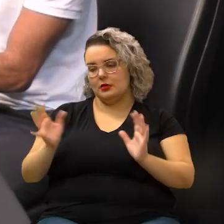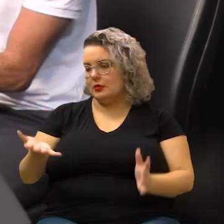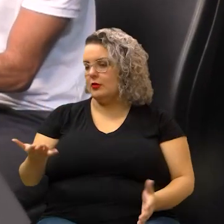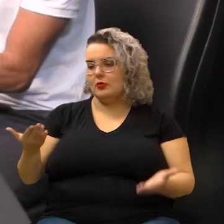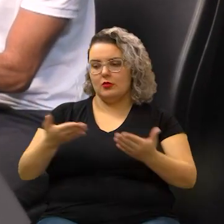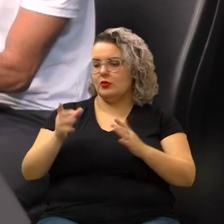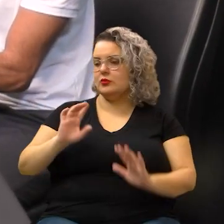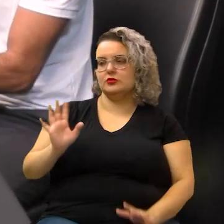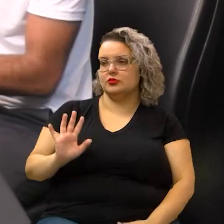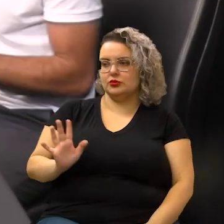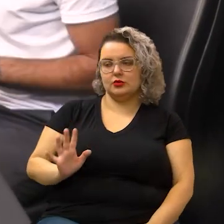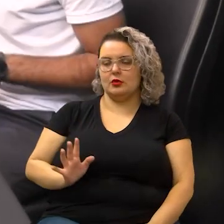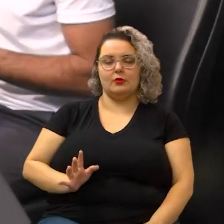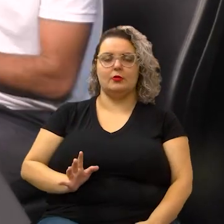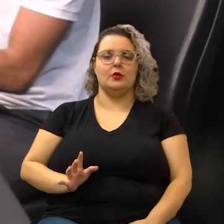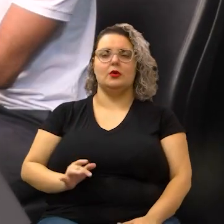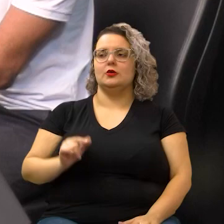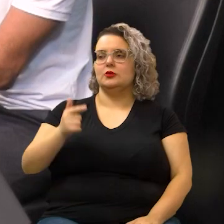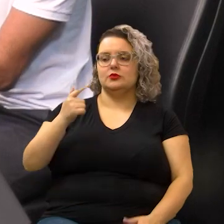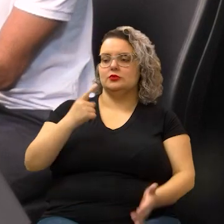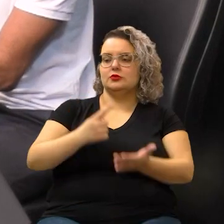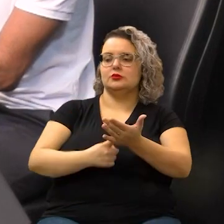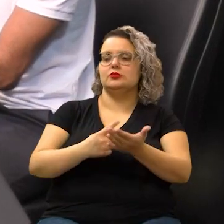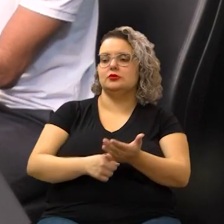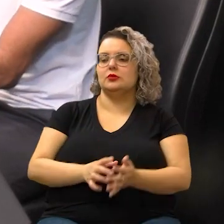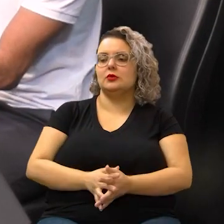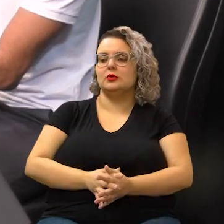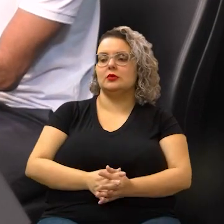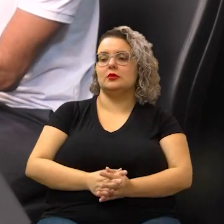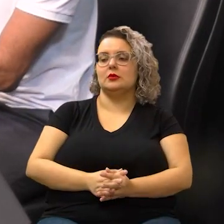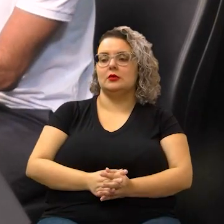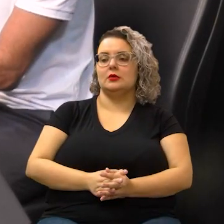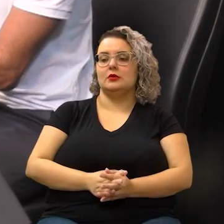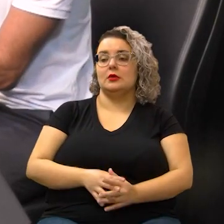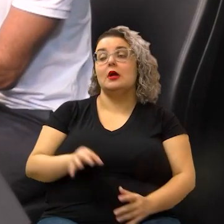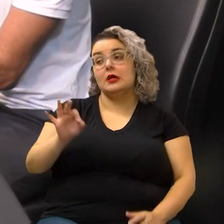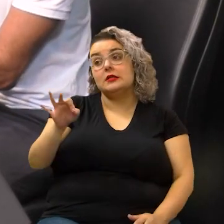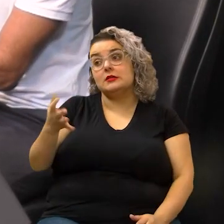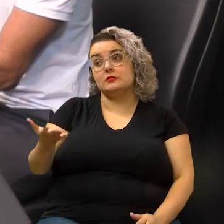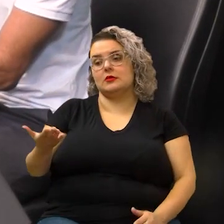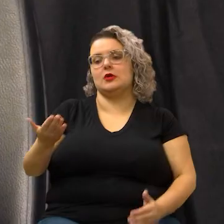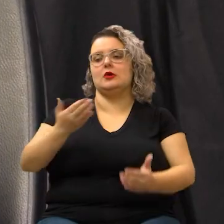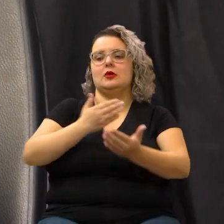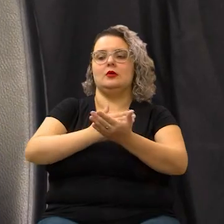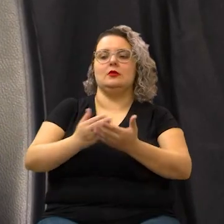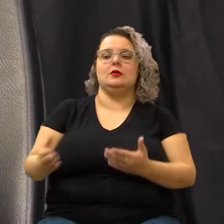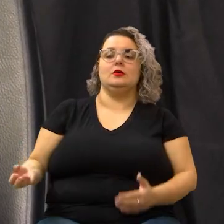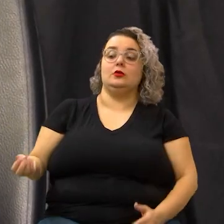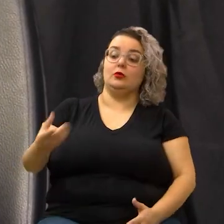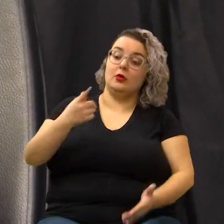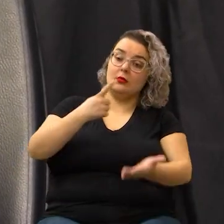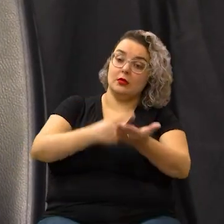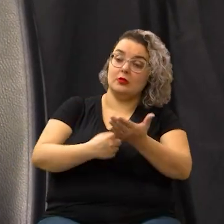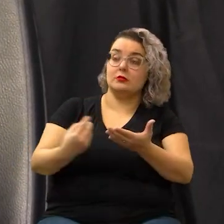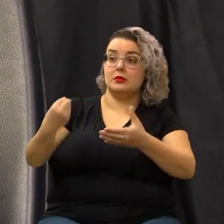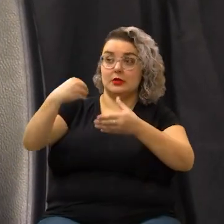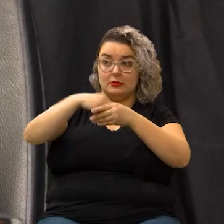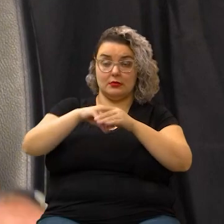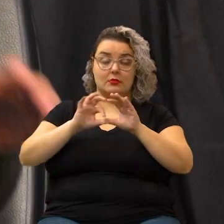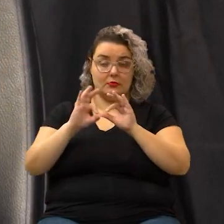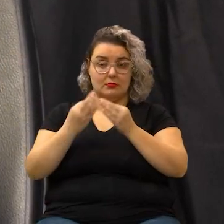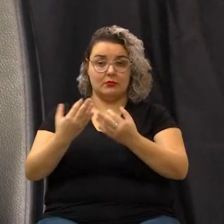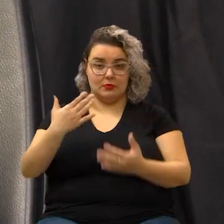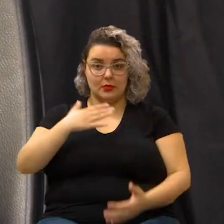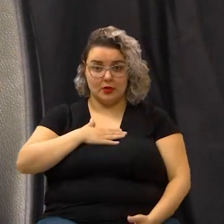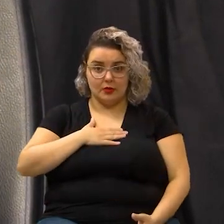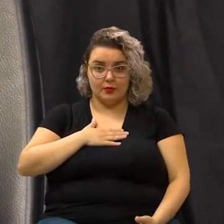do bairro, nada. Hoje hoje não tenho esse compromisso. Então, exatamente, eu comecei a assumir novos compromissos